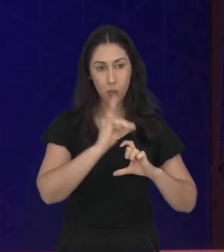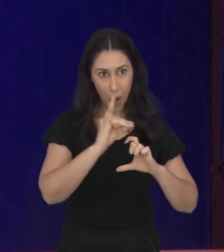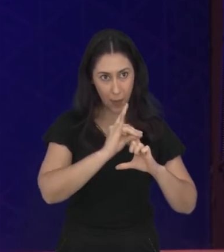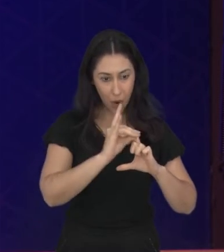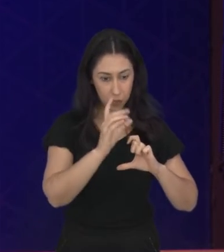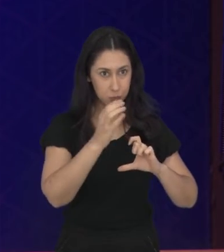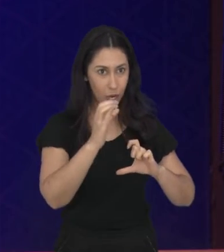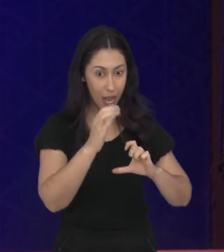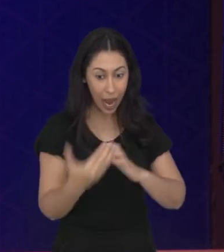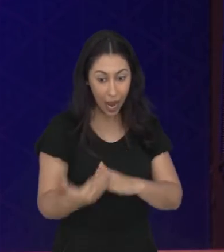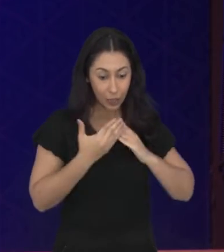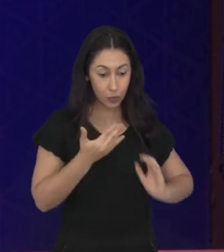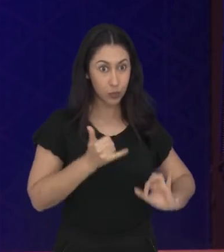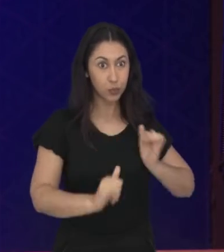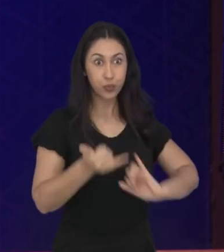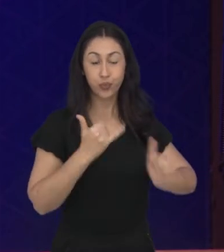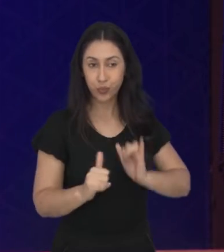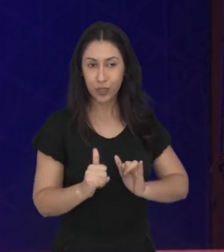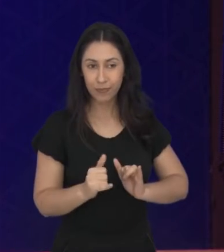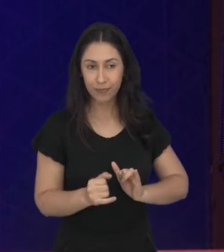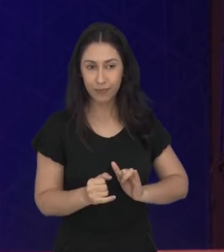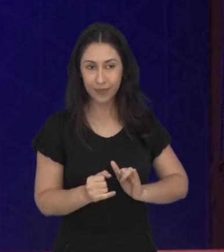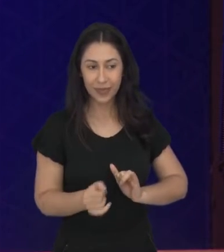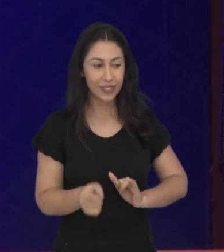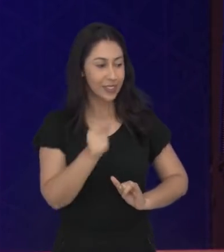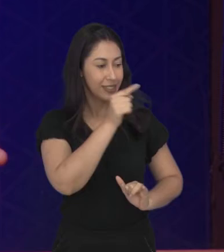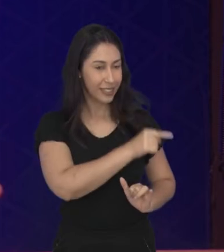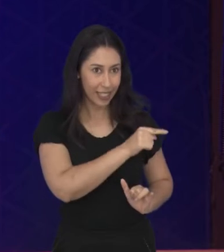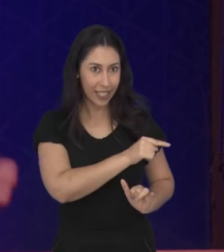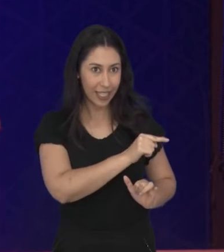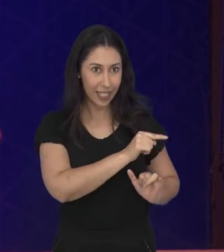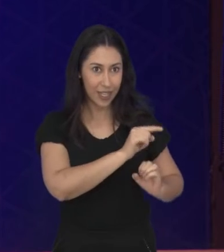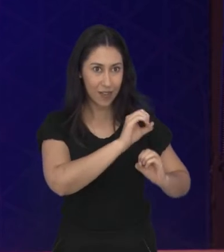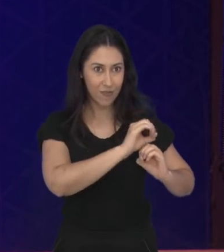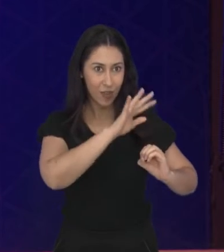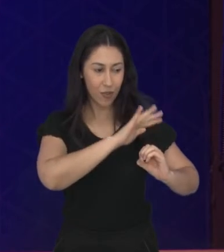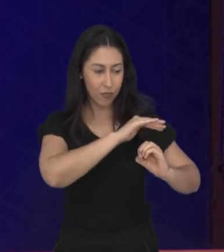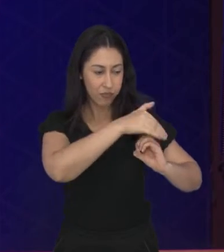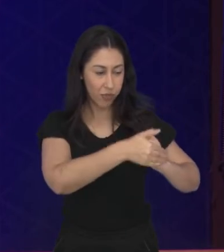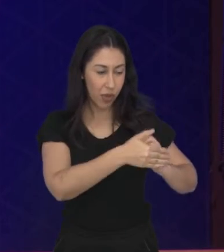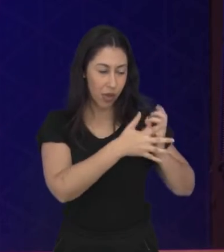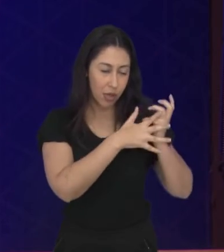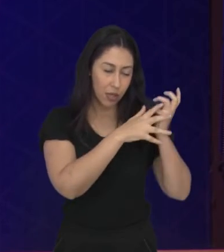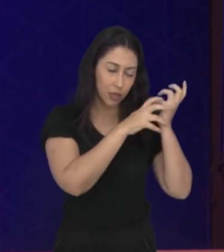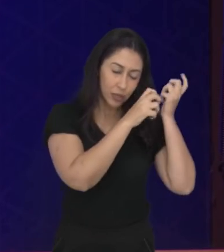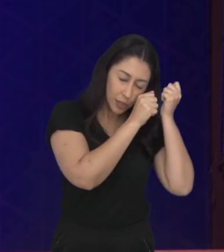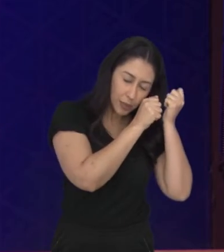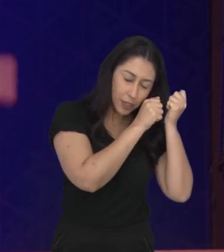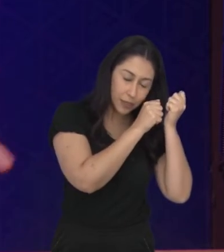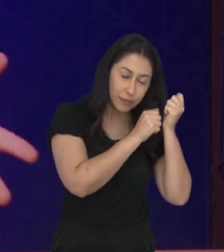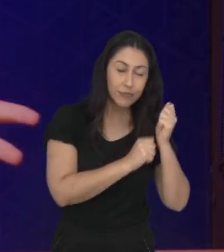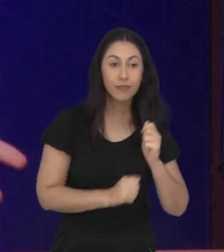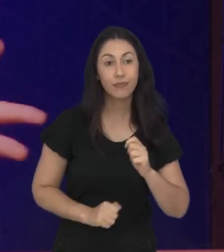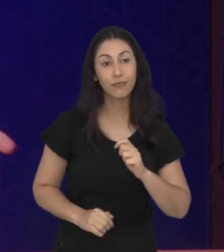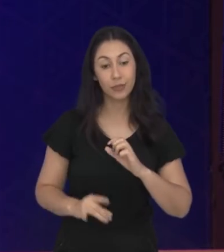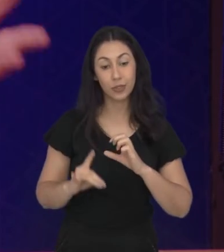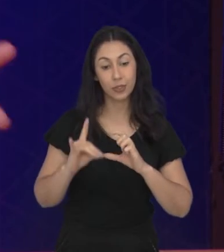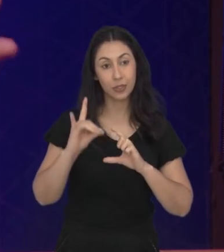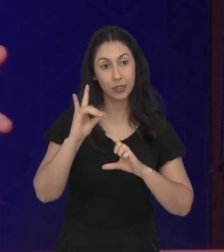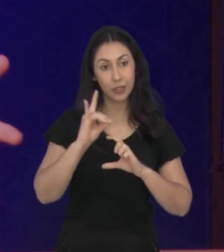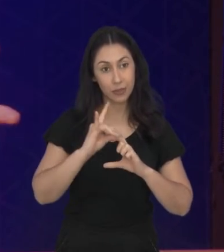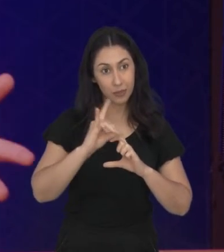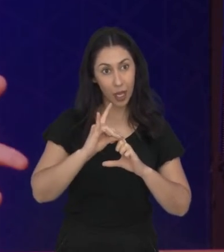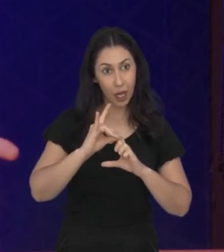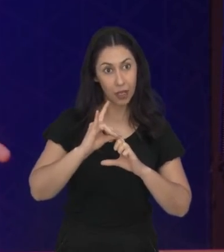Então, da mesma forma que a gente tem a melatonina que coloca a gente para dormir quando o sol vai embora, quando o sol chega, a gente tem o cortisol que vai dar energia para a gente